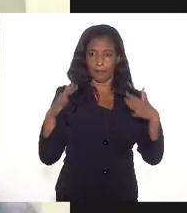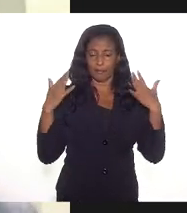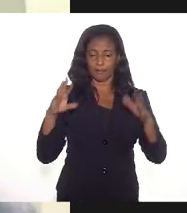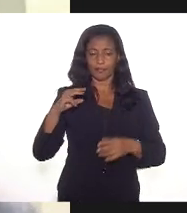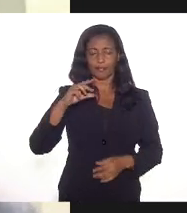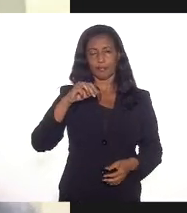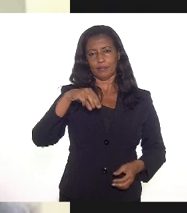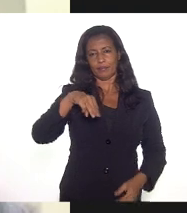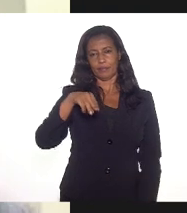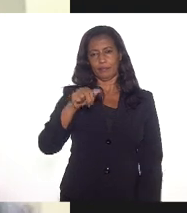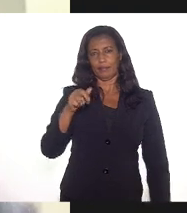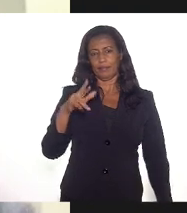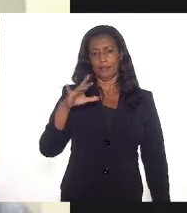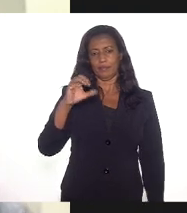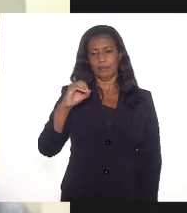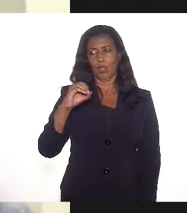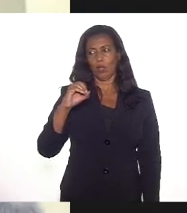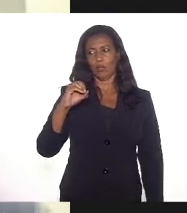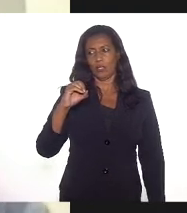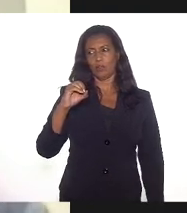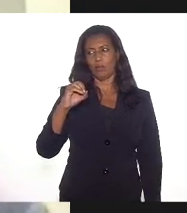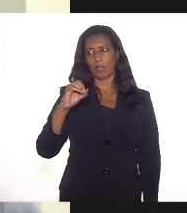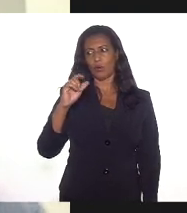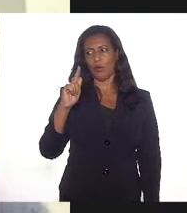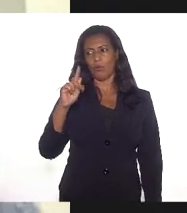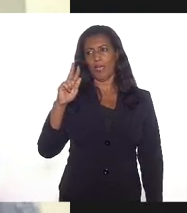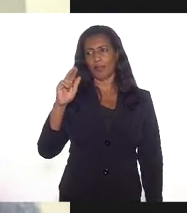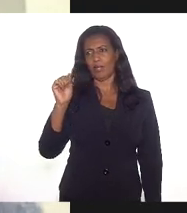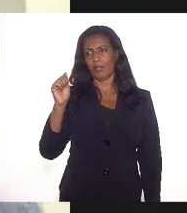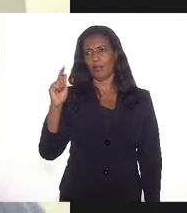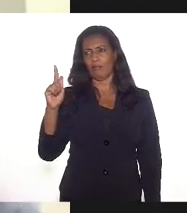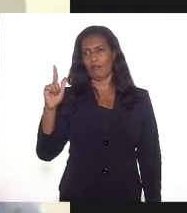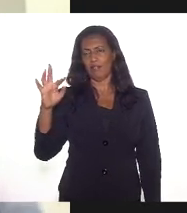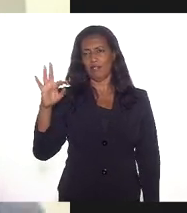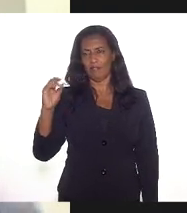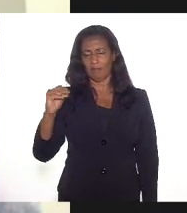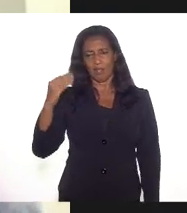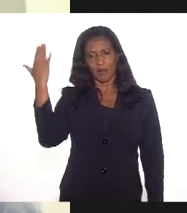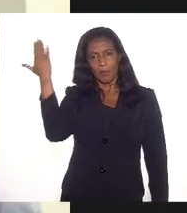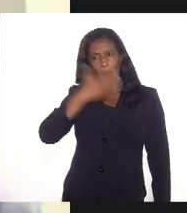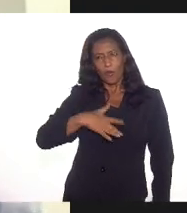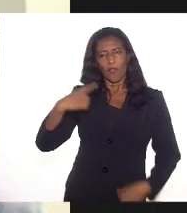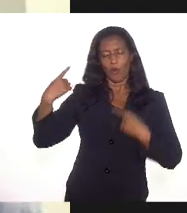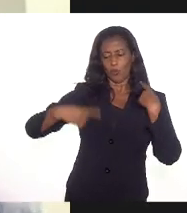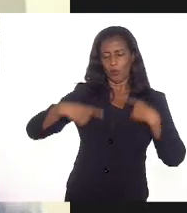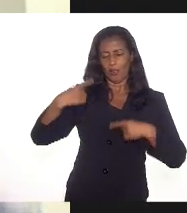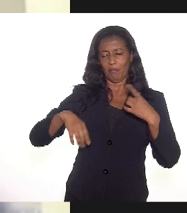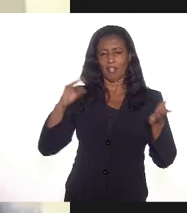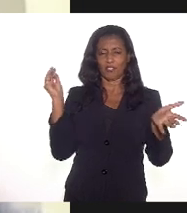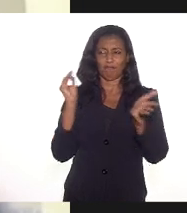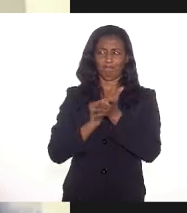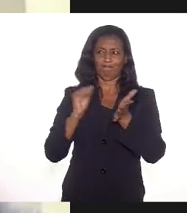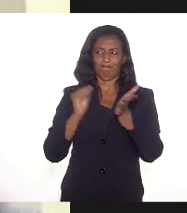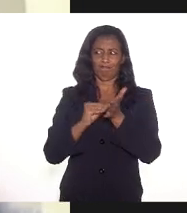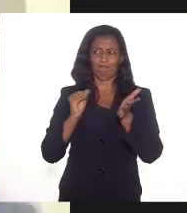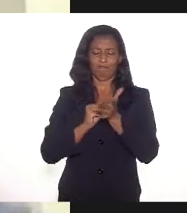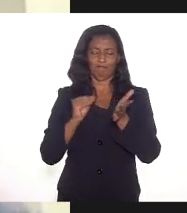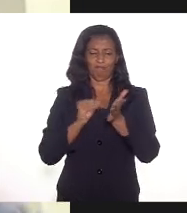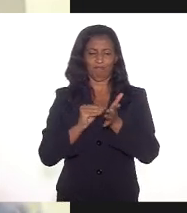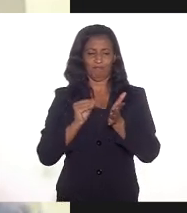Márcio Gualberto, por ter provado que, em muitas das vezes, nos debates, falta coerência. Falta